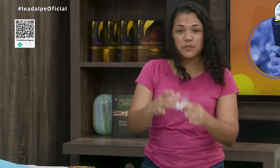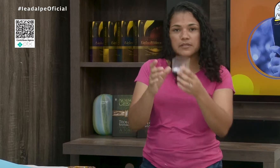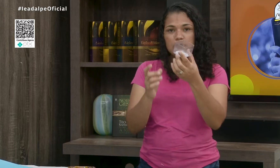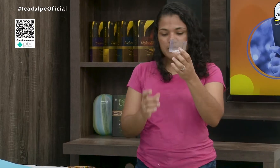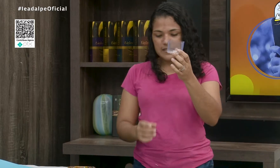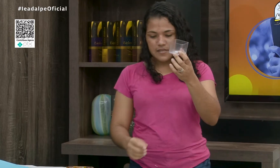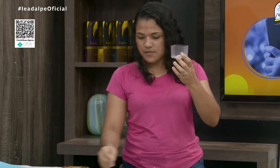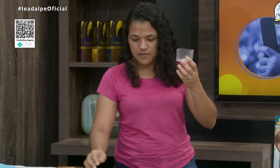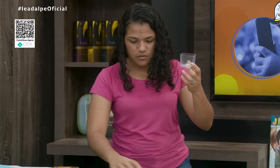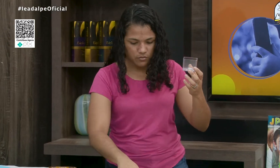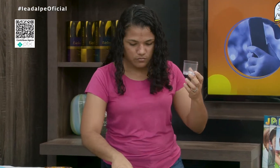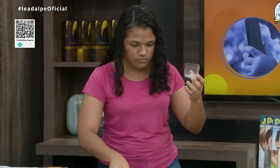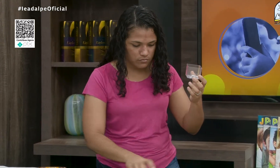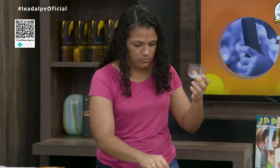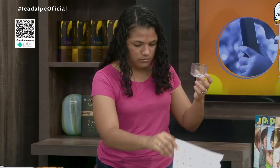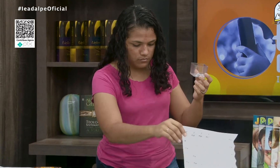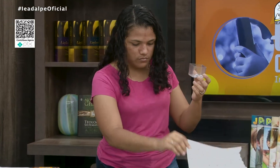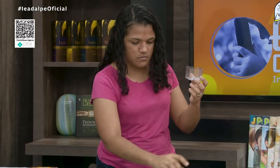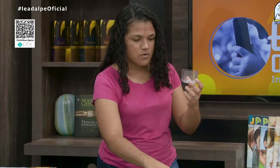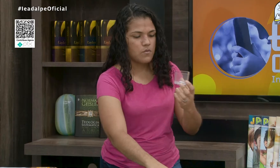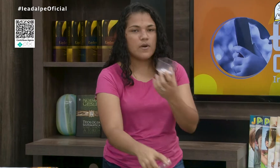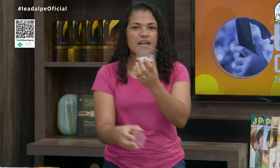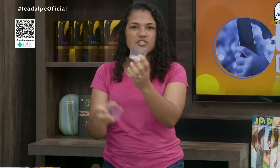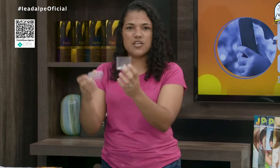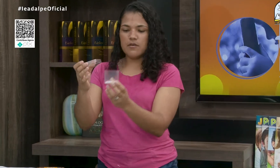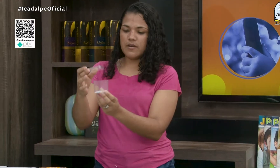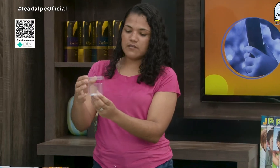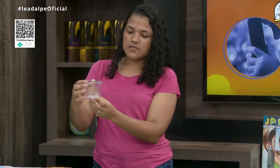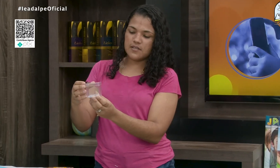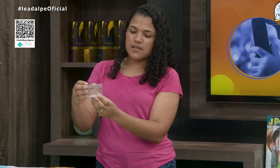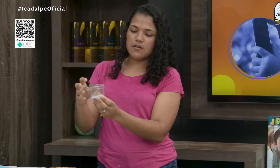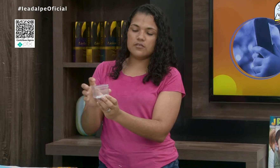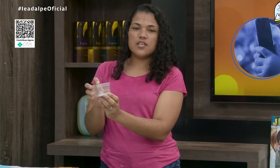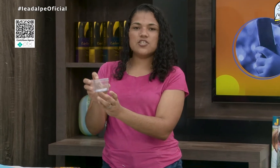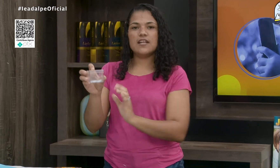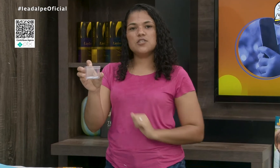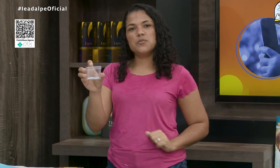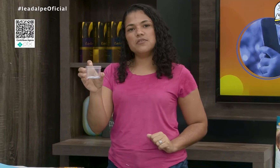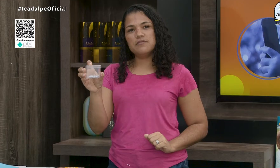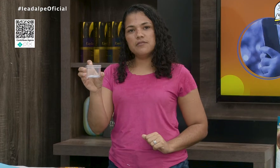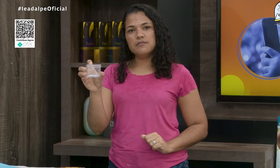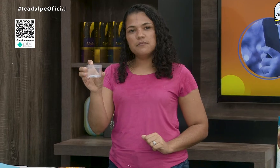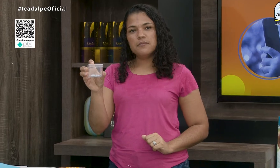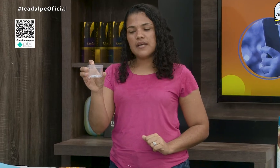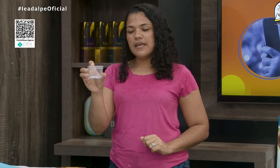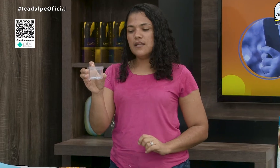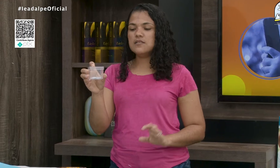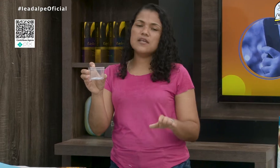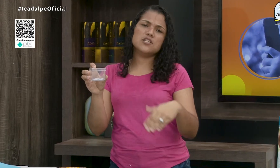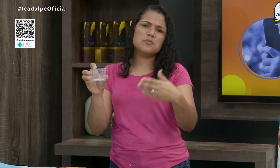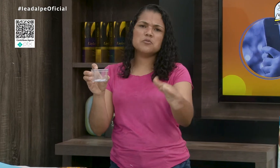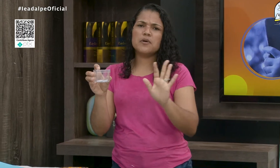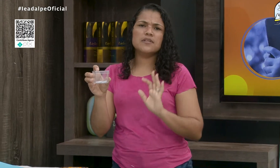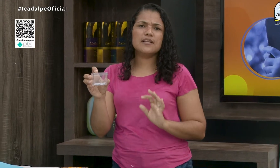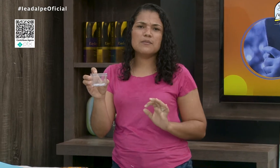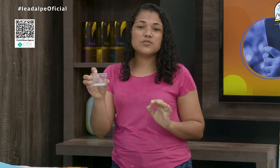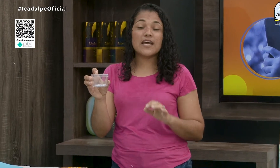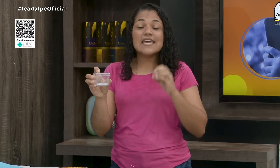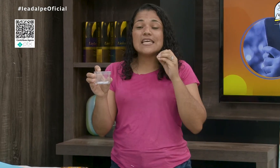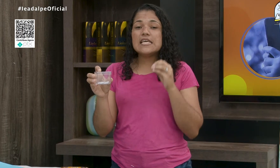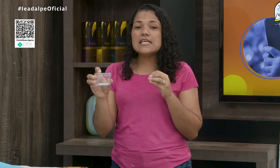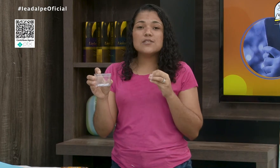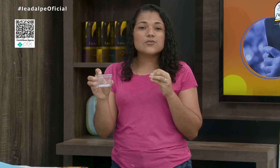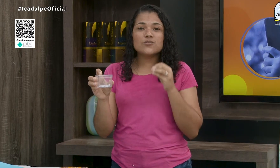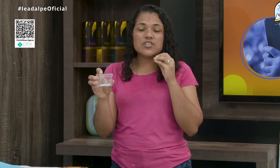Você pode botar numa vasilhinha assim, ó, uma caixinha qualquer que você tem, ó, deixa lá disponível para eles e eles mesmos podem ir lá